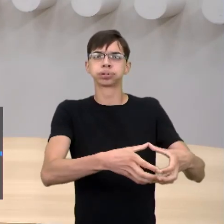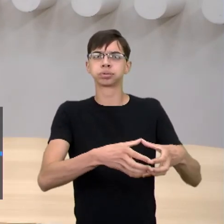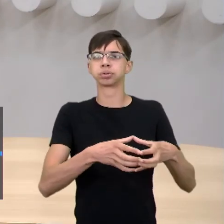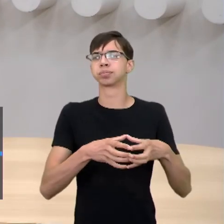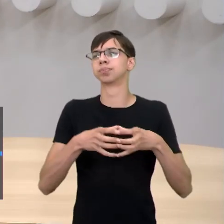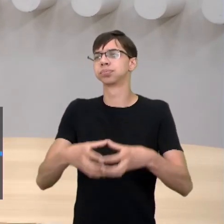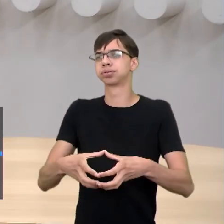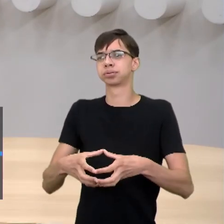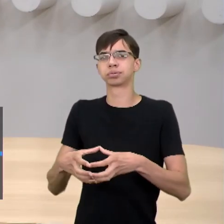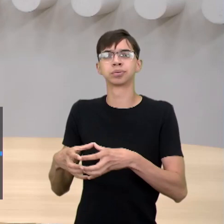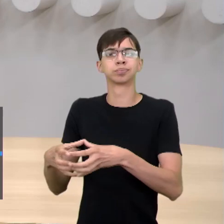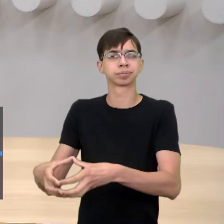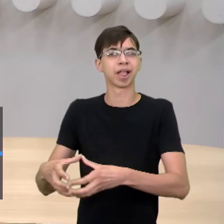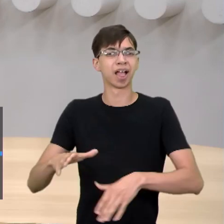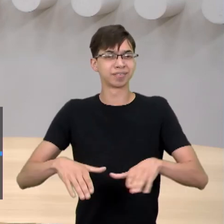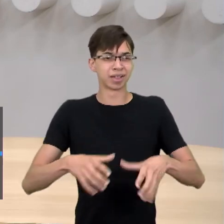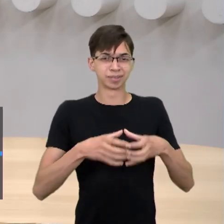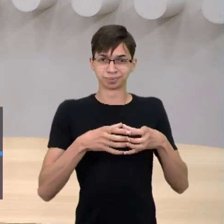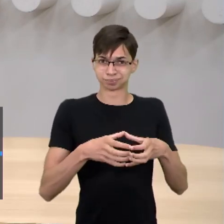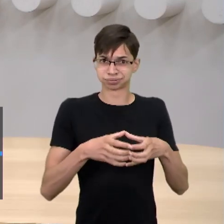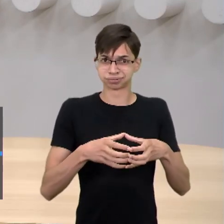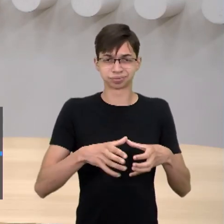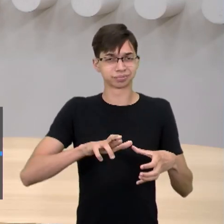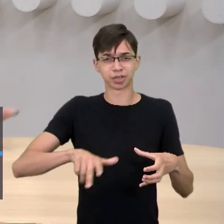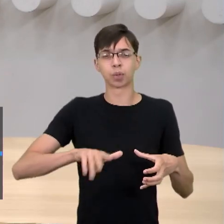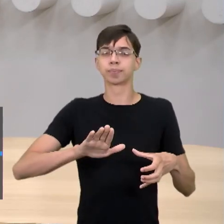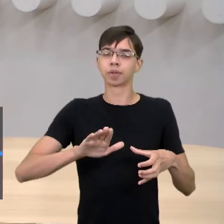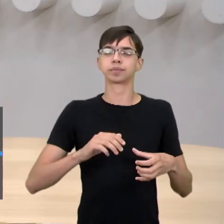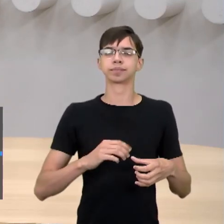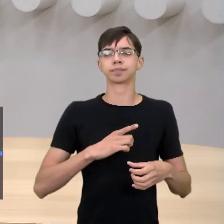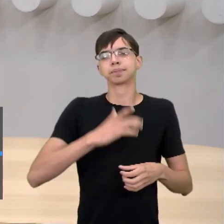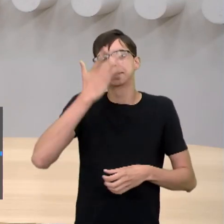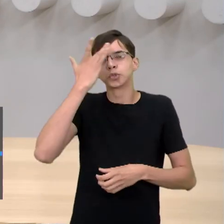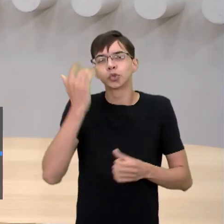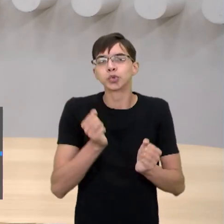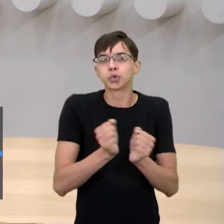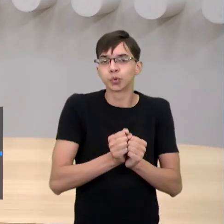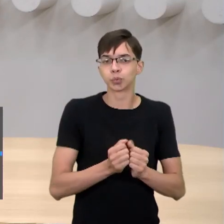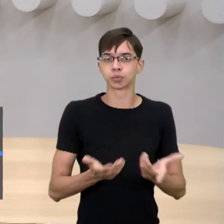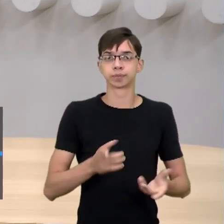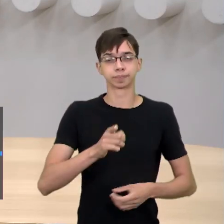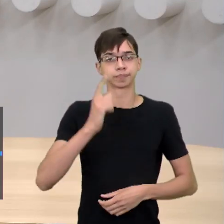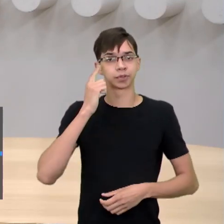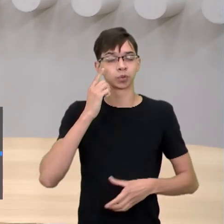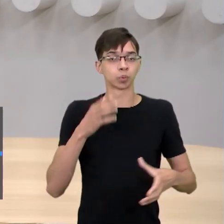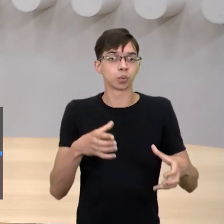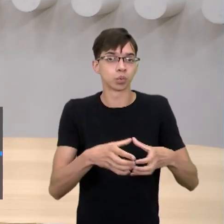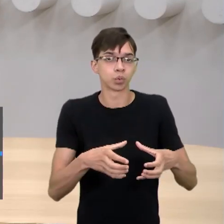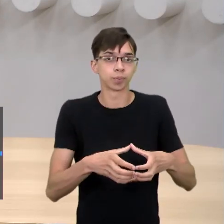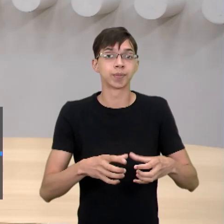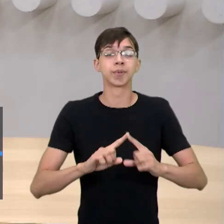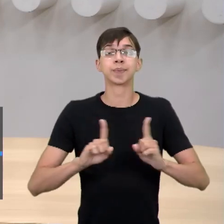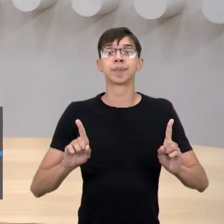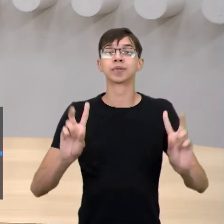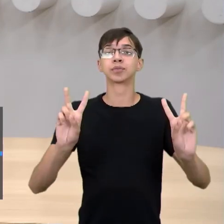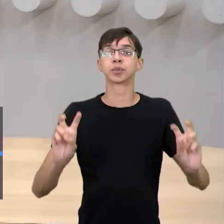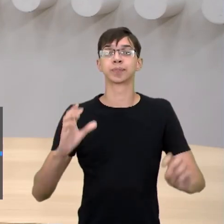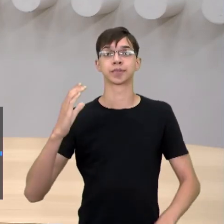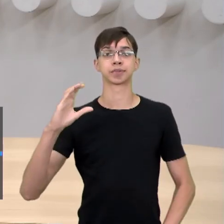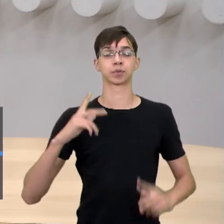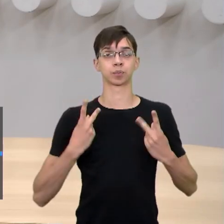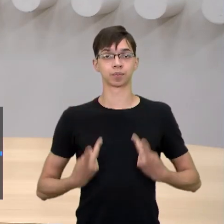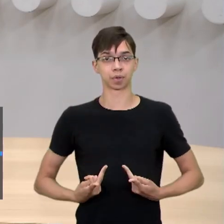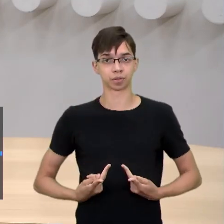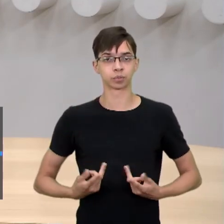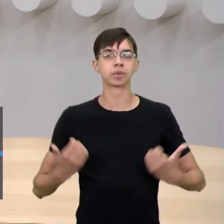não grandes, mas sair ali com um grupo de pessoas. Quando a gente fala dentro das ciências humanas, a gente está